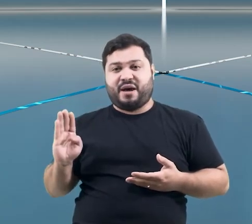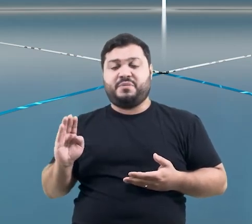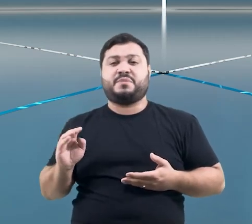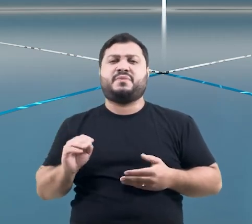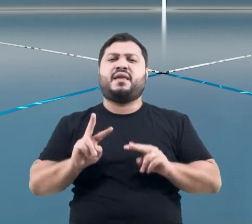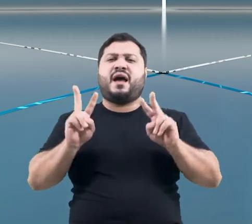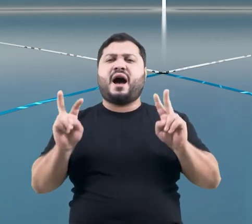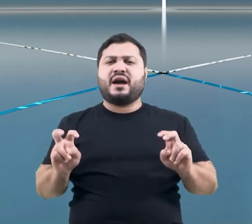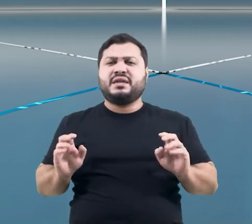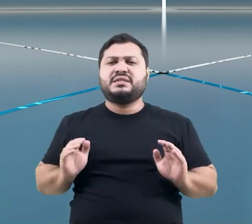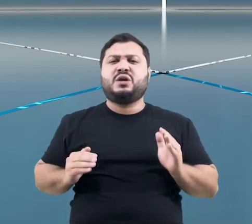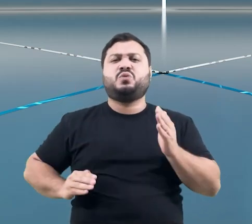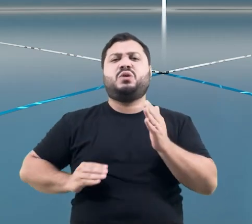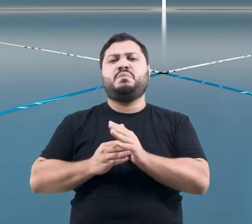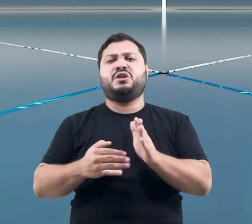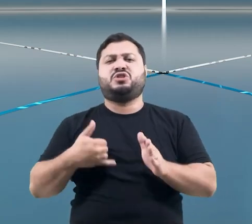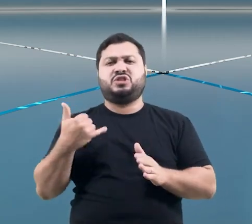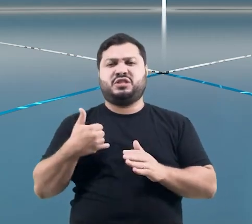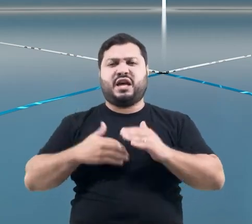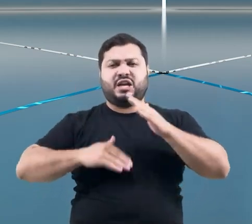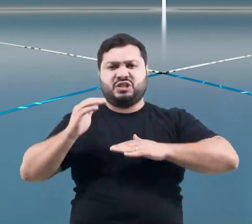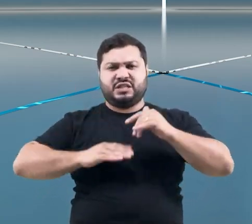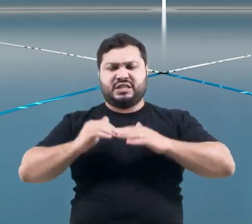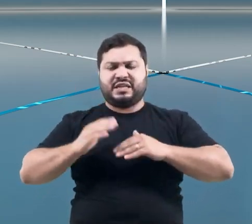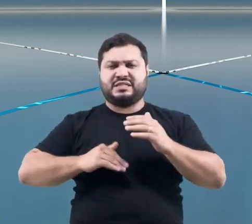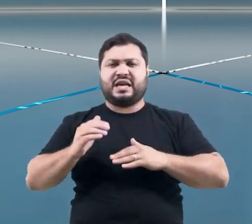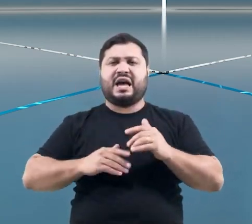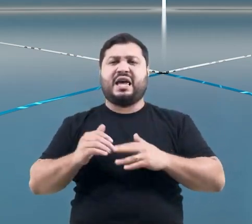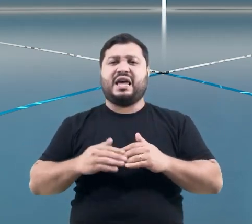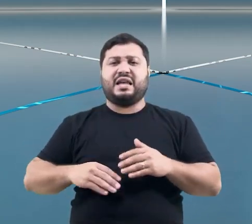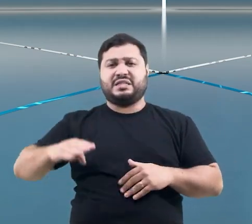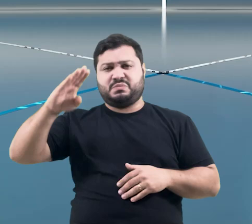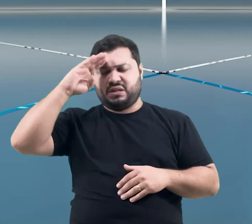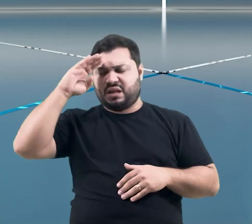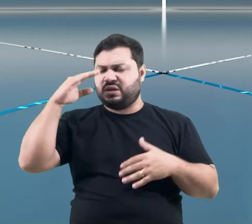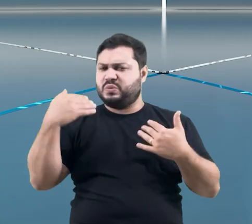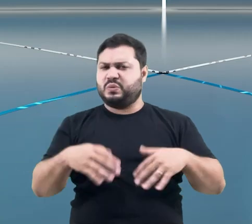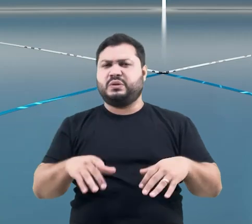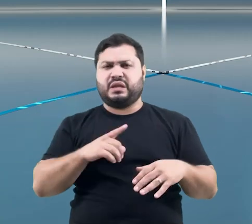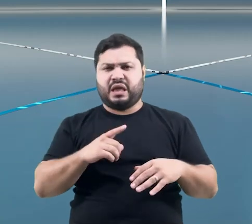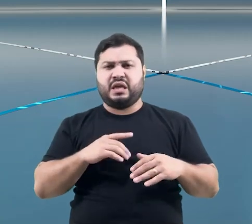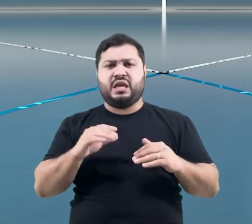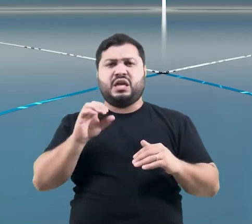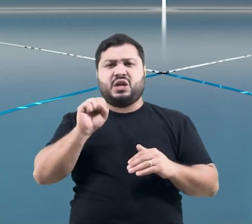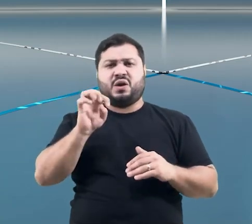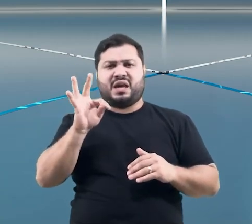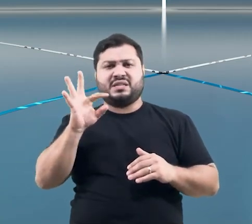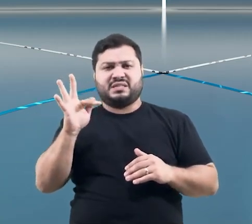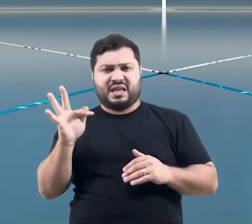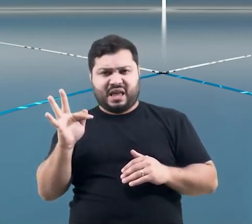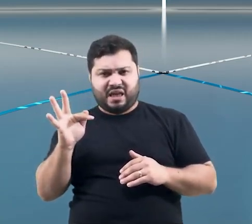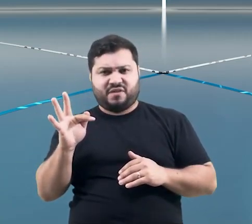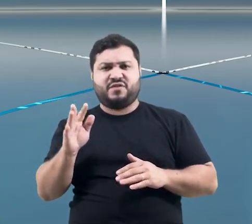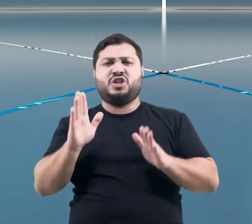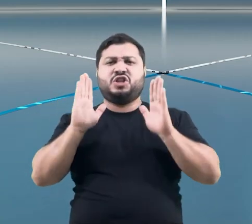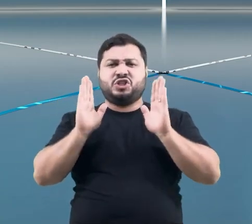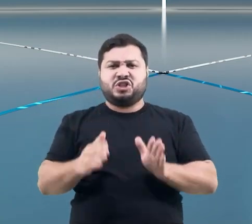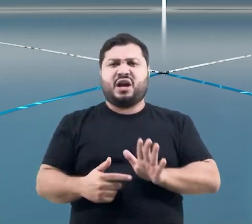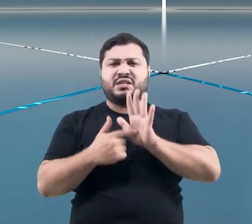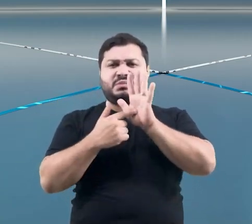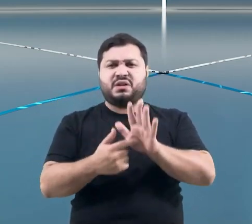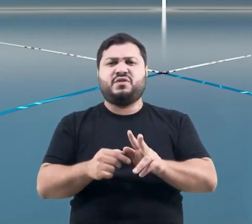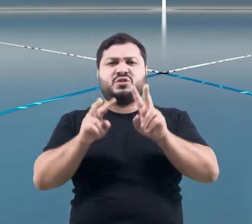Aérea Brasileira. A questão do limite de idade nas carreiras militares é tão recorrente que o Supremo Tribunal